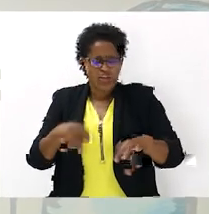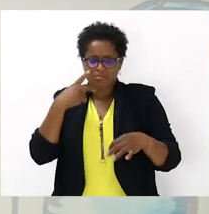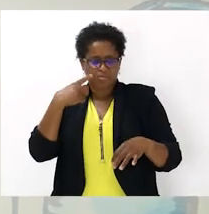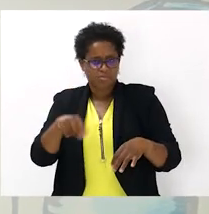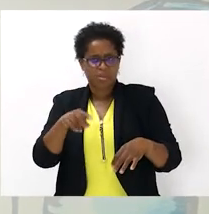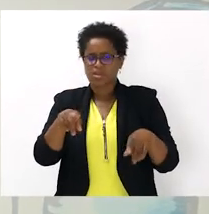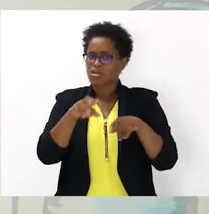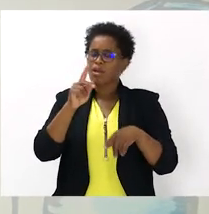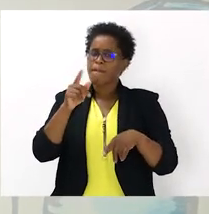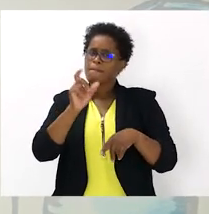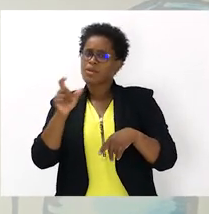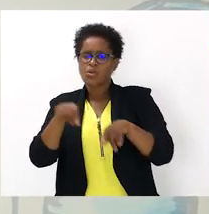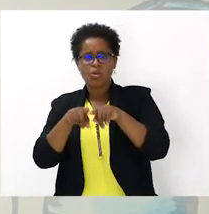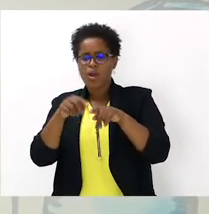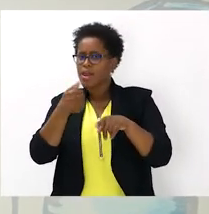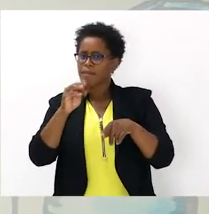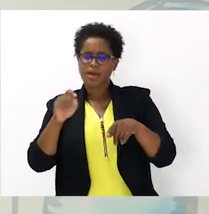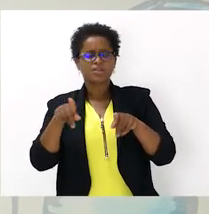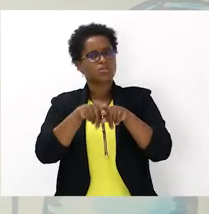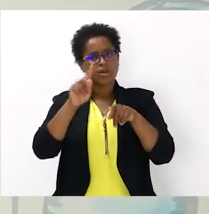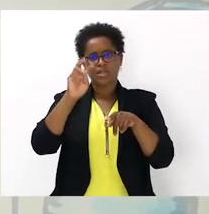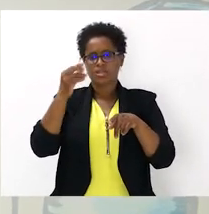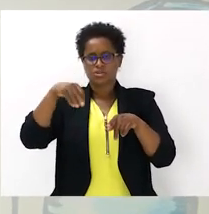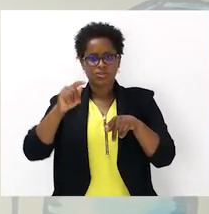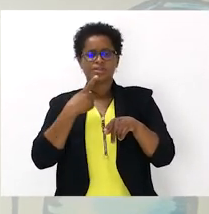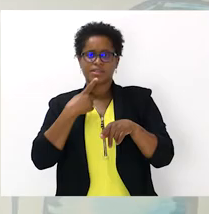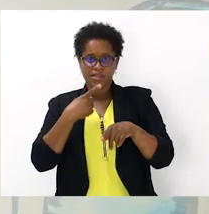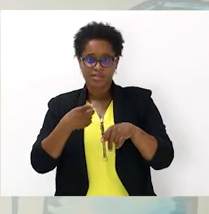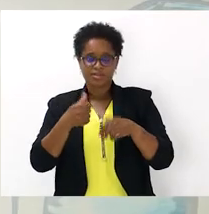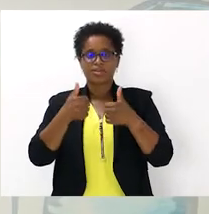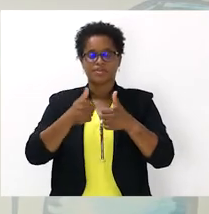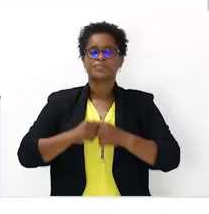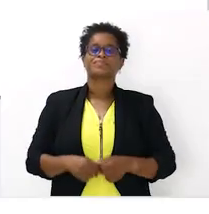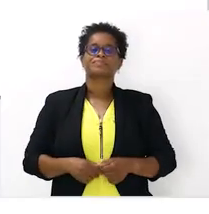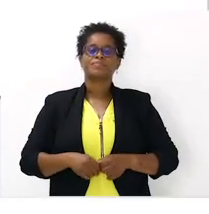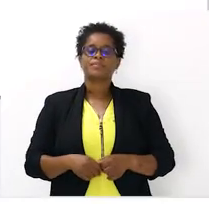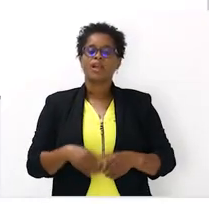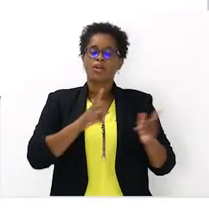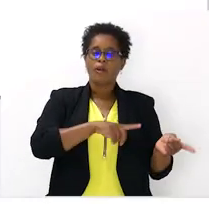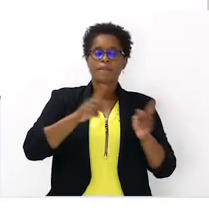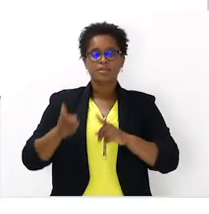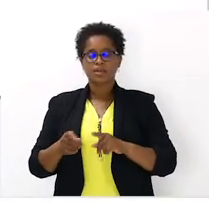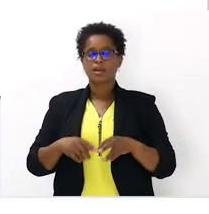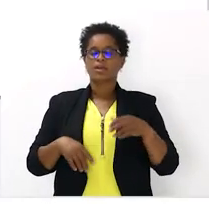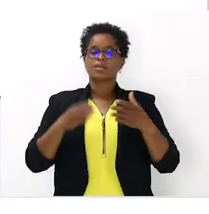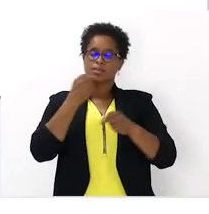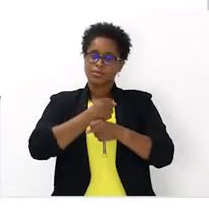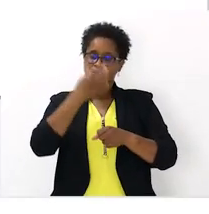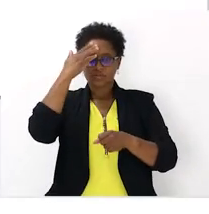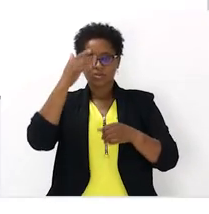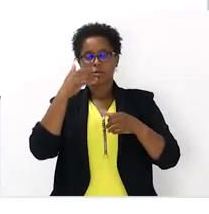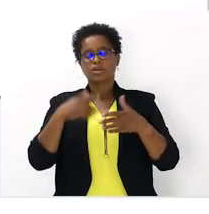com a mesma base e com o mesmo expoente. Ok? Entendido? Bem, vamos passar para